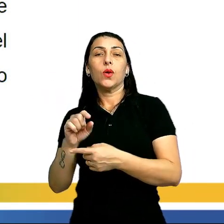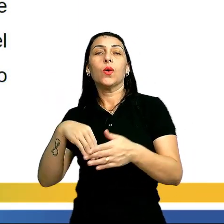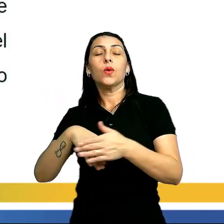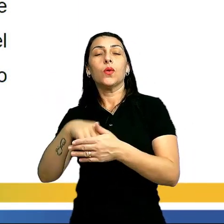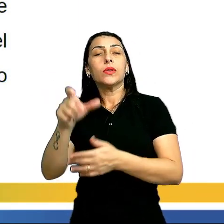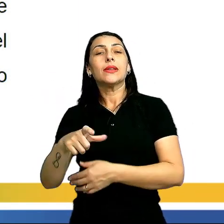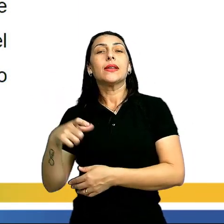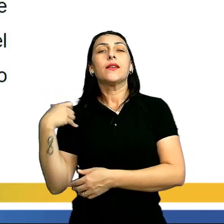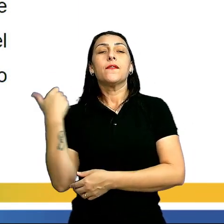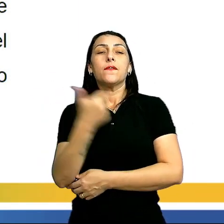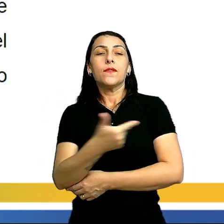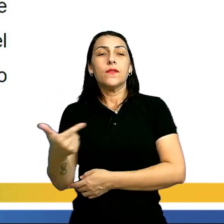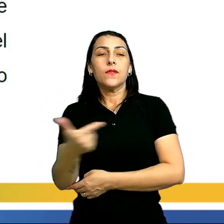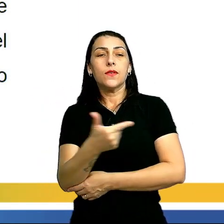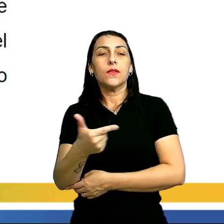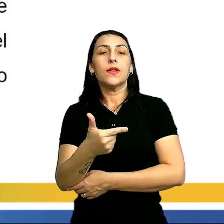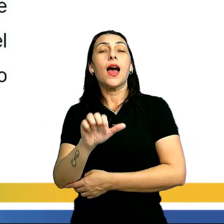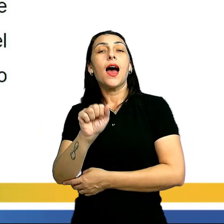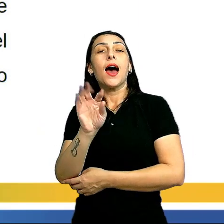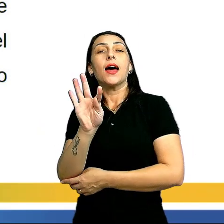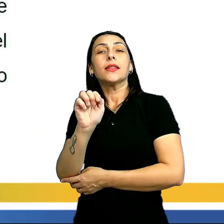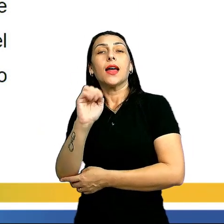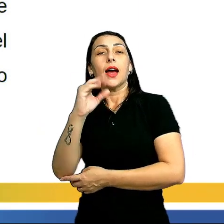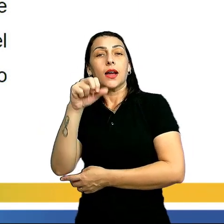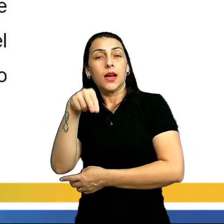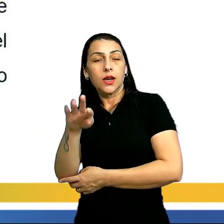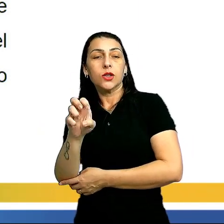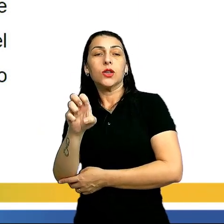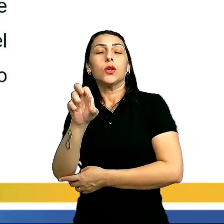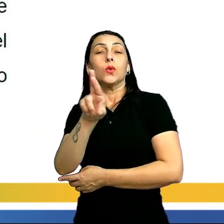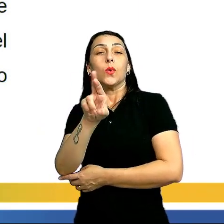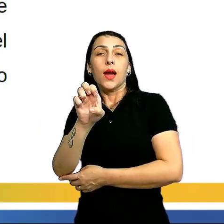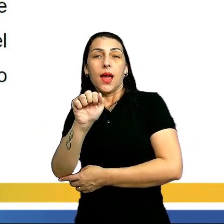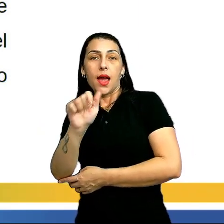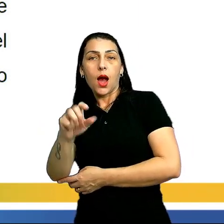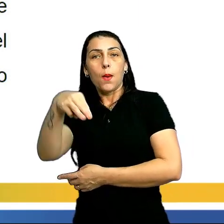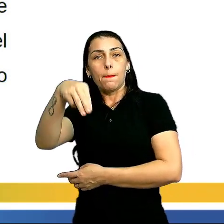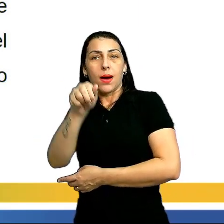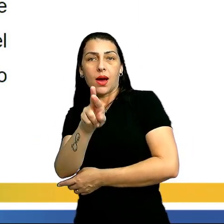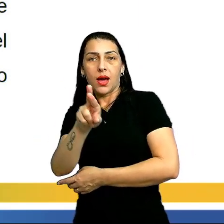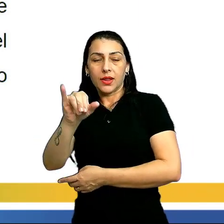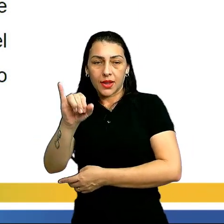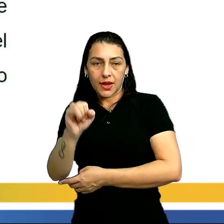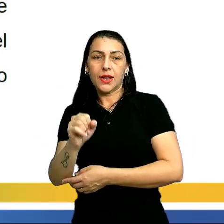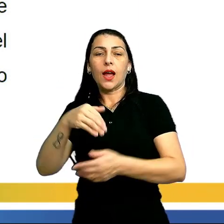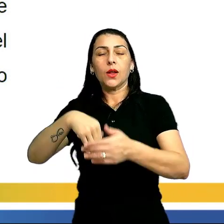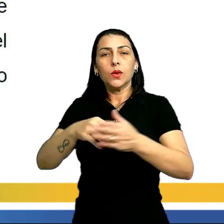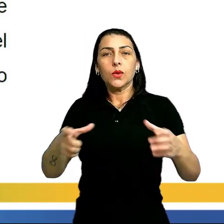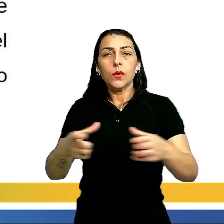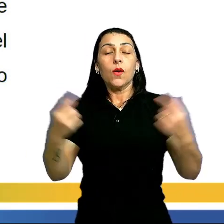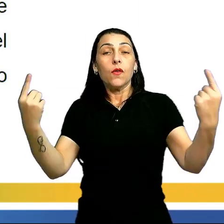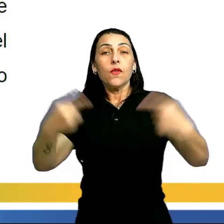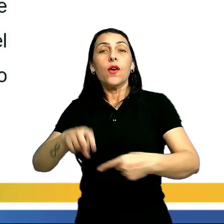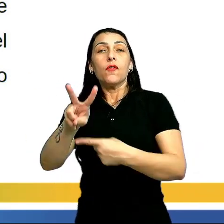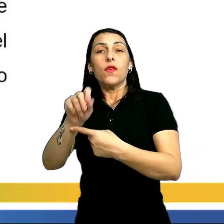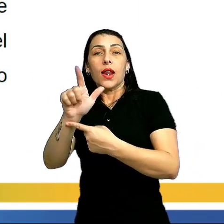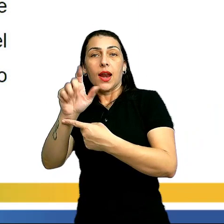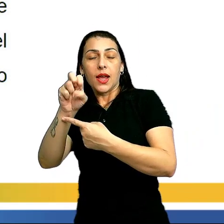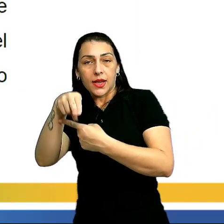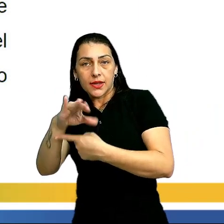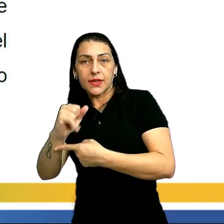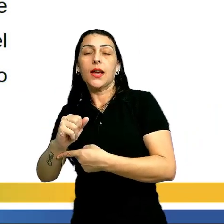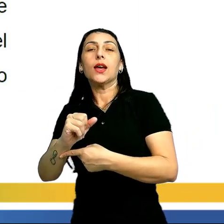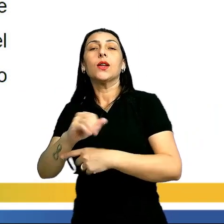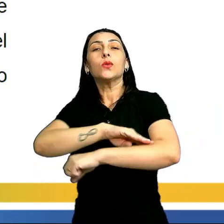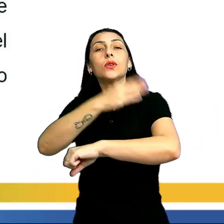jogadores, ele tem 22 anos, ele é atacante brasileiro do Real Madrid e estava em campo com a partida contra o Valência, no estado de